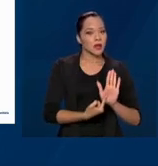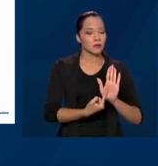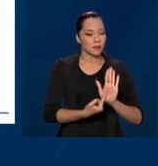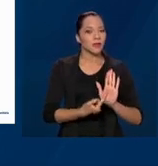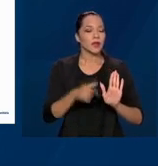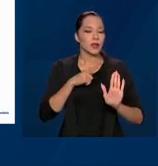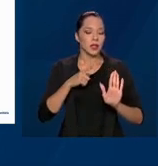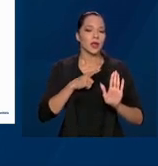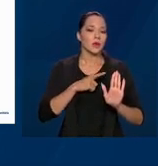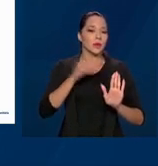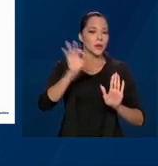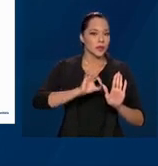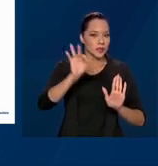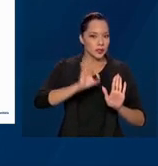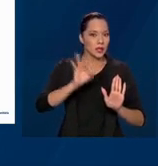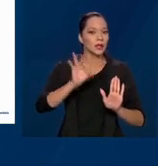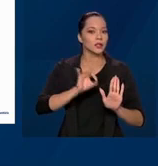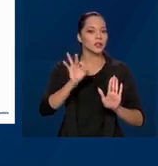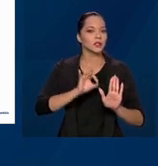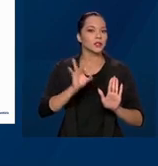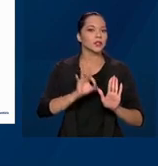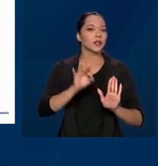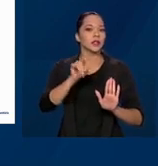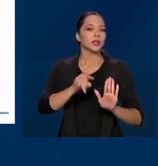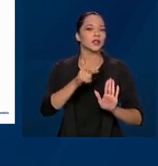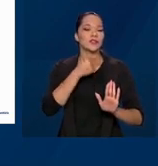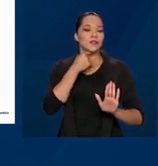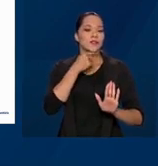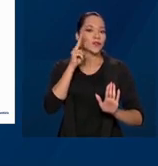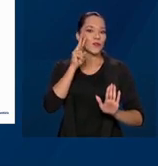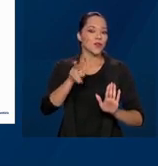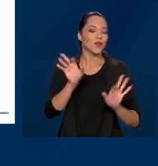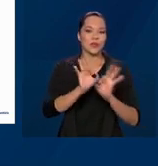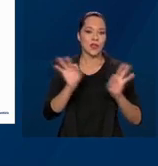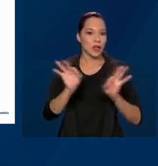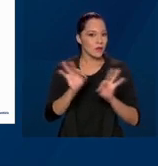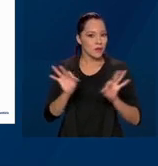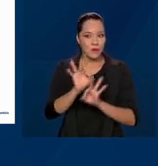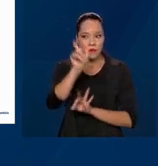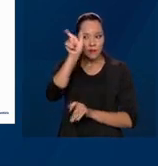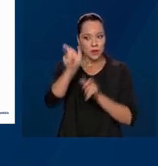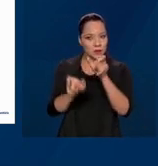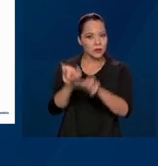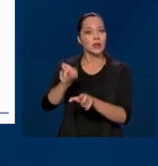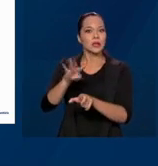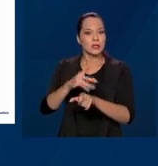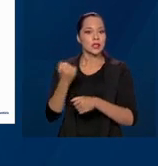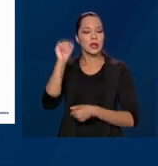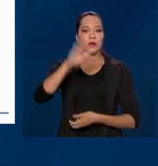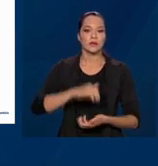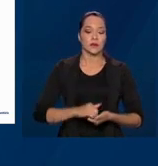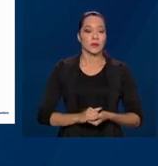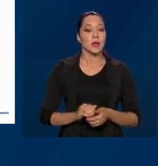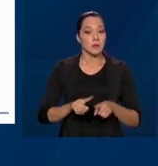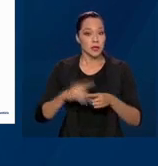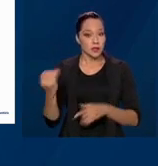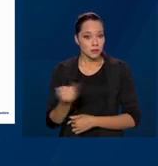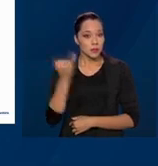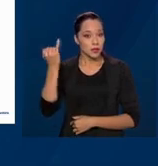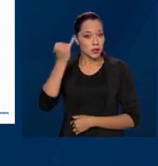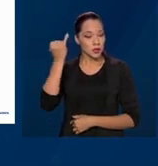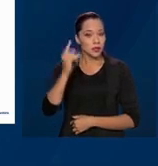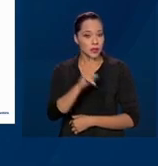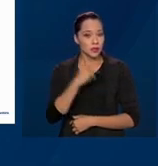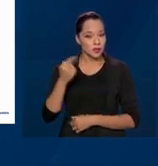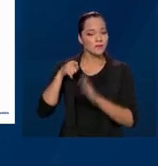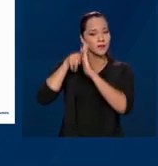uma representatividade de que não observamos nenhum caso que seja crítico. Mas é fundamental que a gente